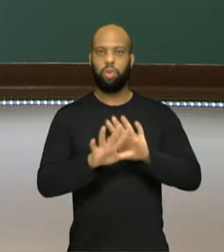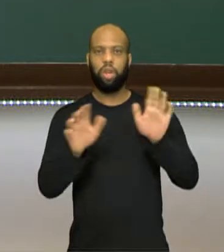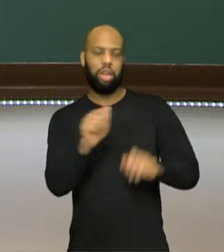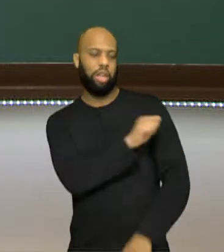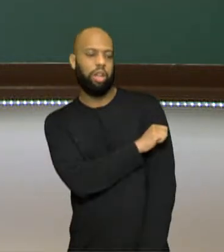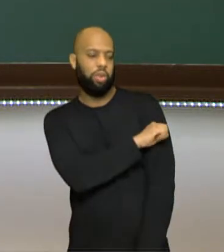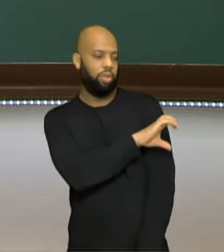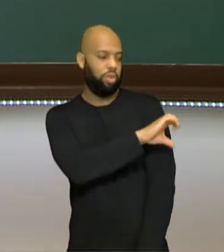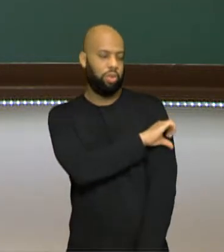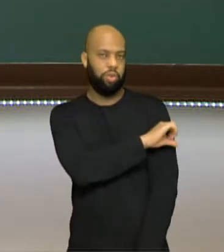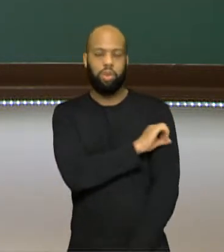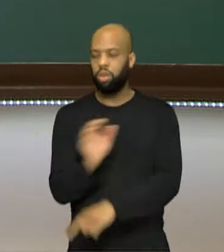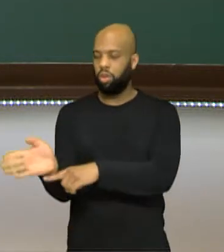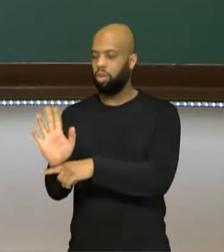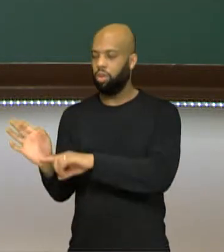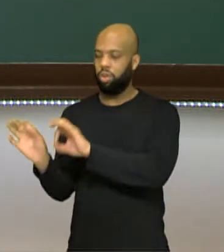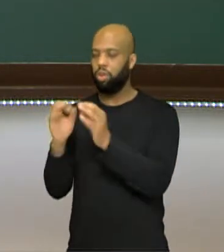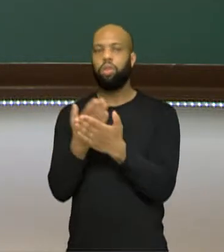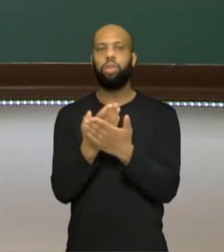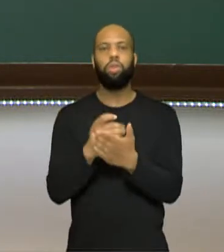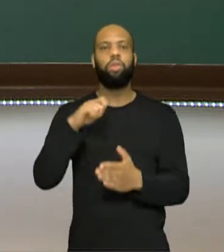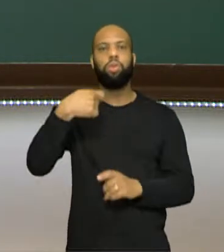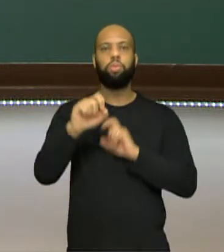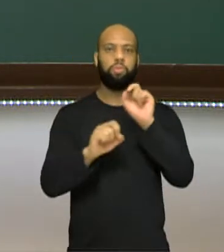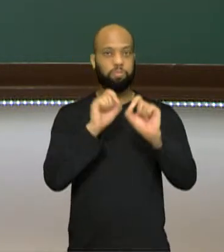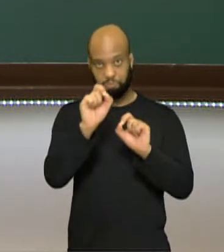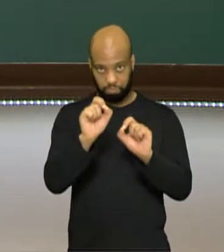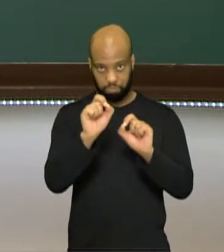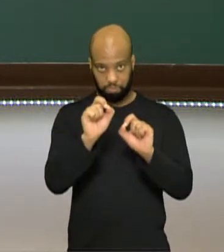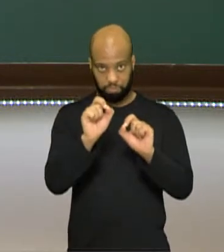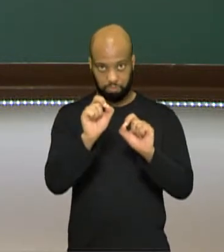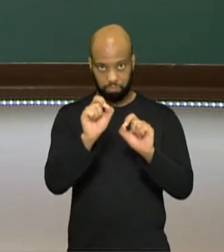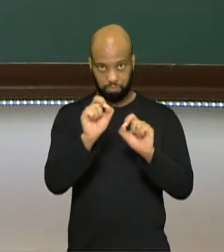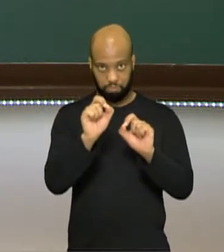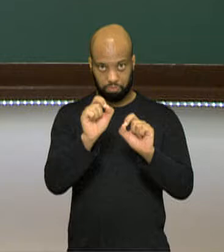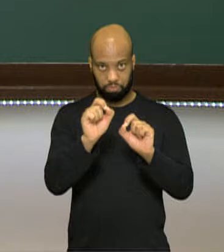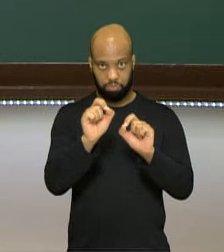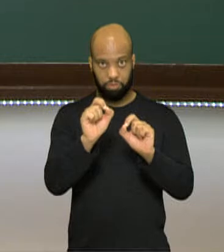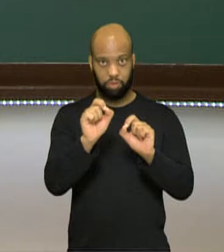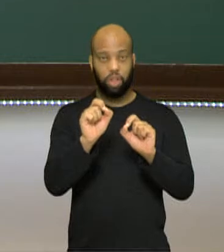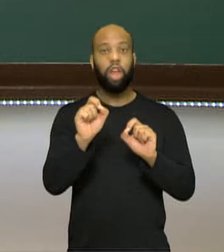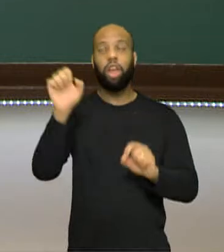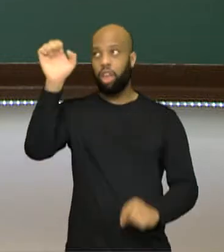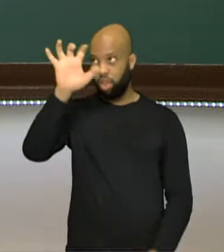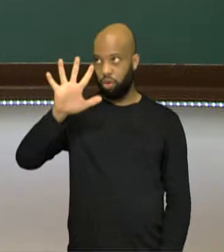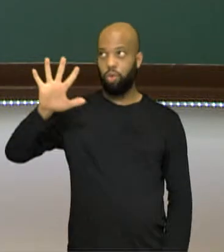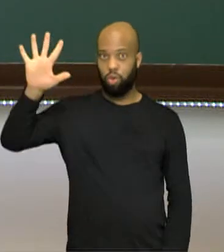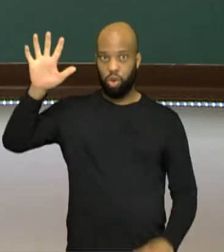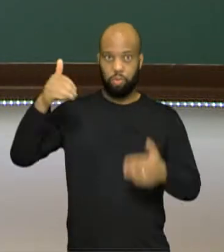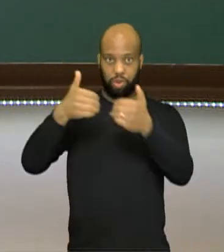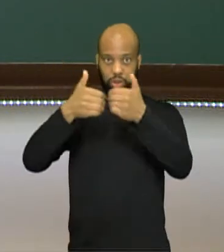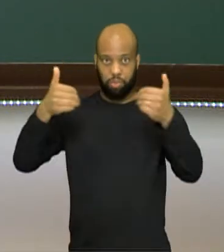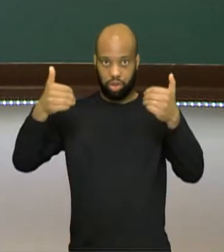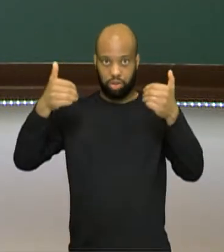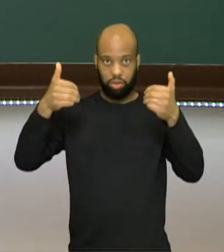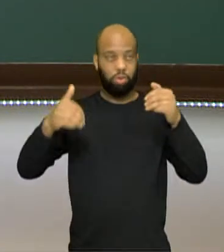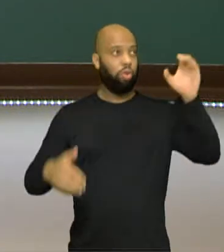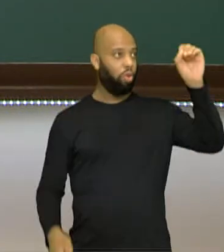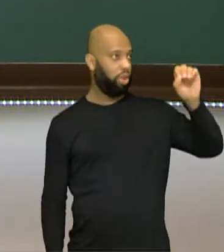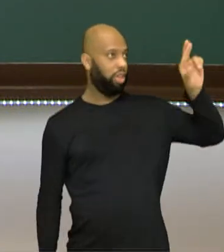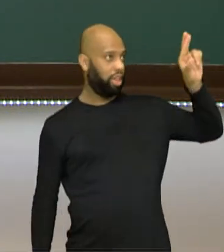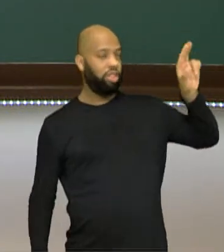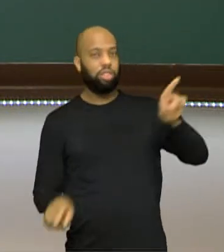Olá, estudantes do nono ano. Nesse vídeo vamos falar sobre a Europa Oriental, os